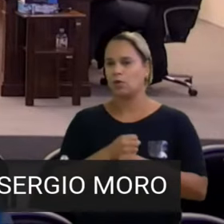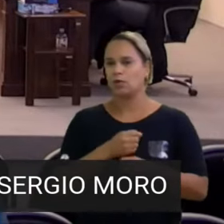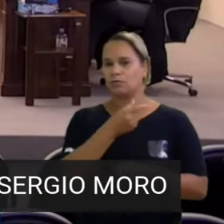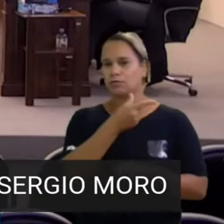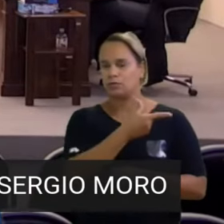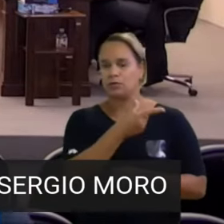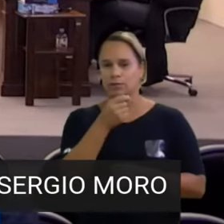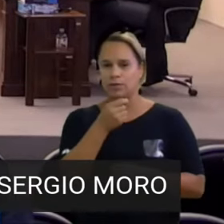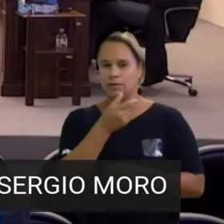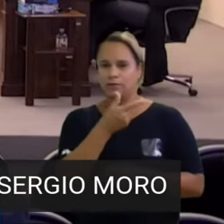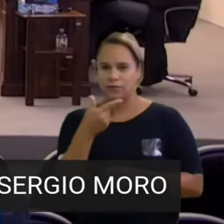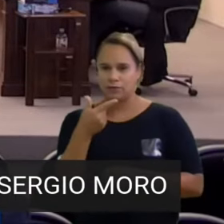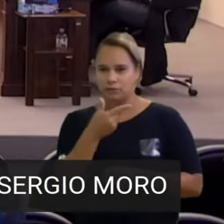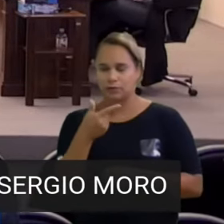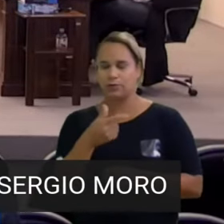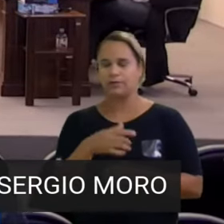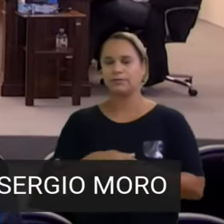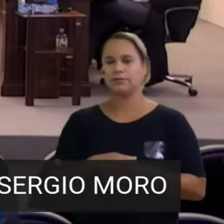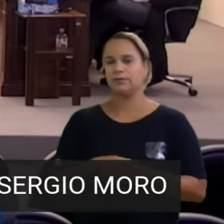61600